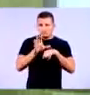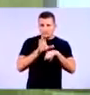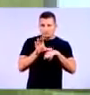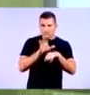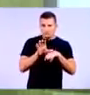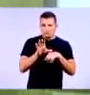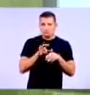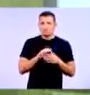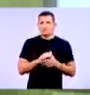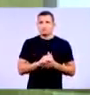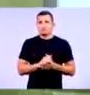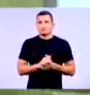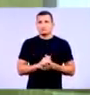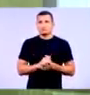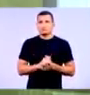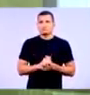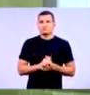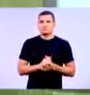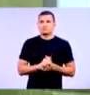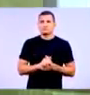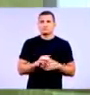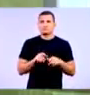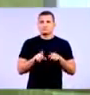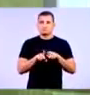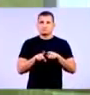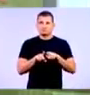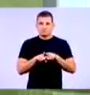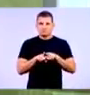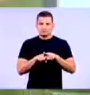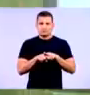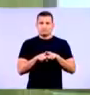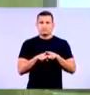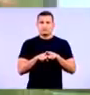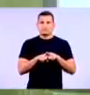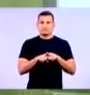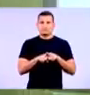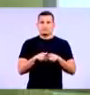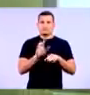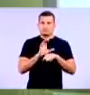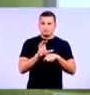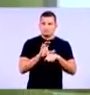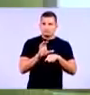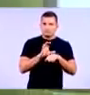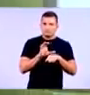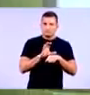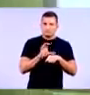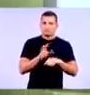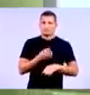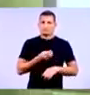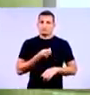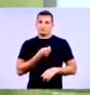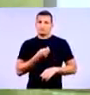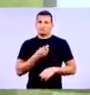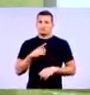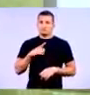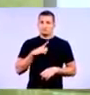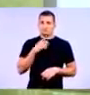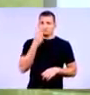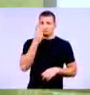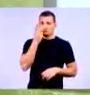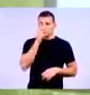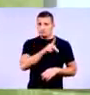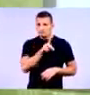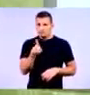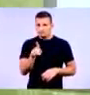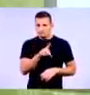também entre a mediação que tem o curso presencial. Você tem a presença física. Então, você tem que